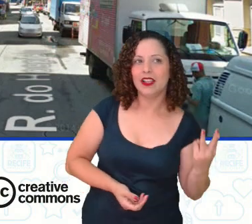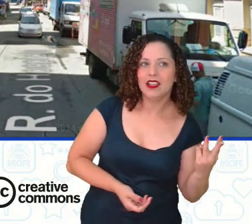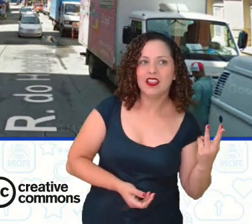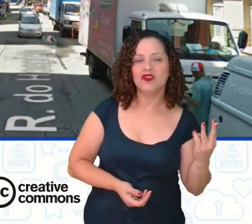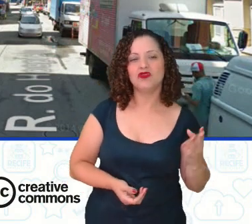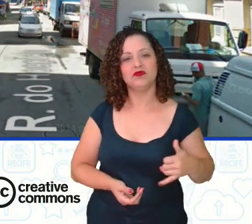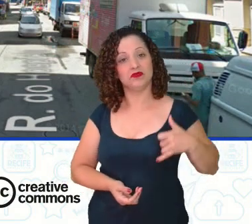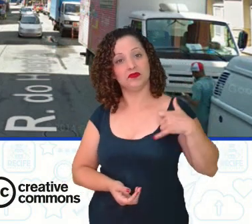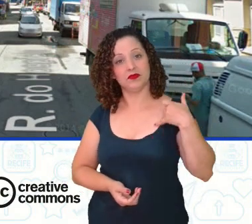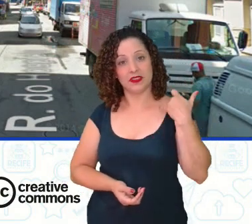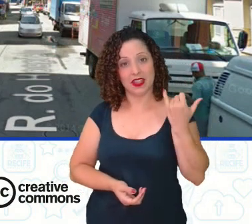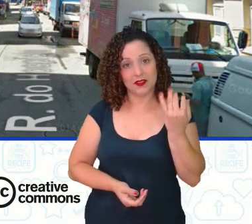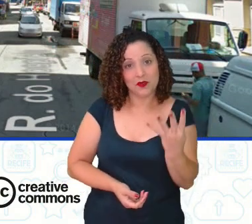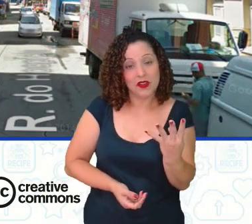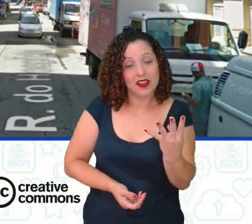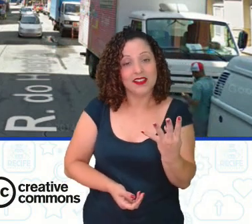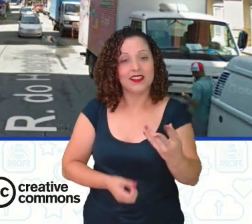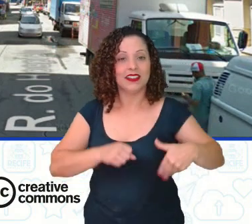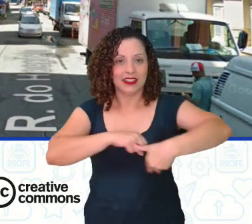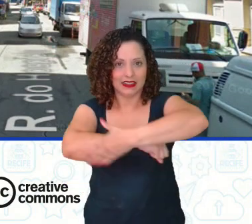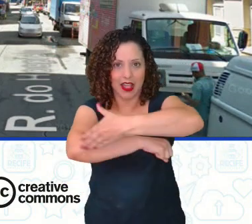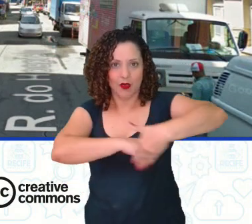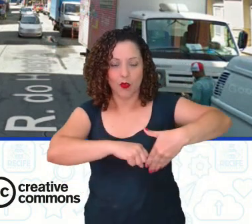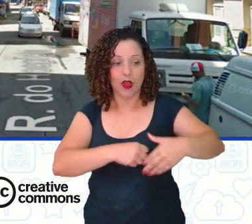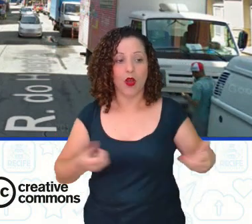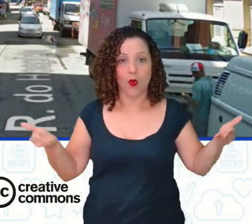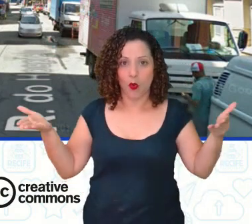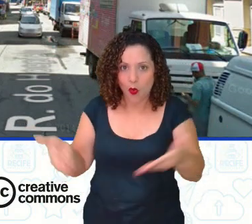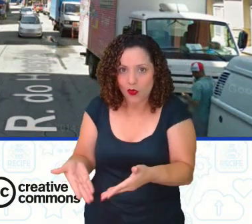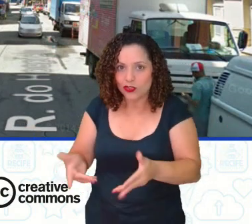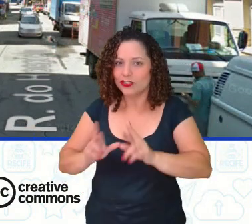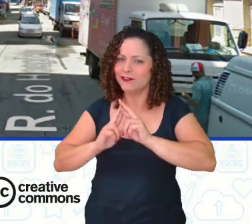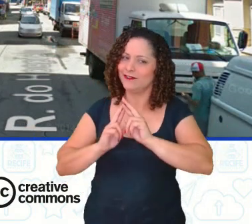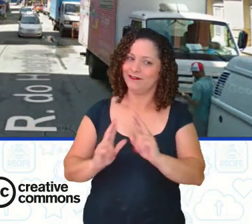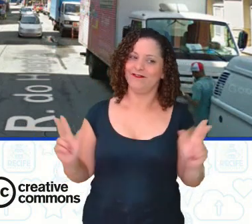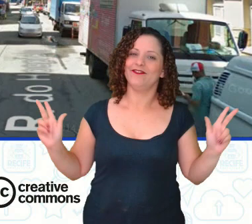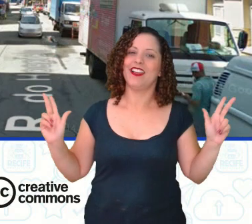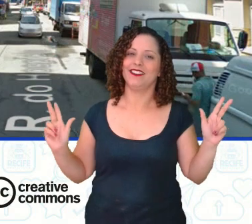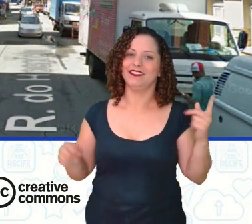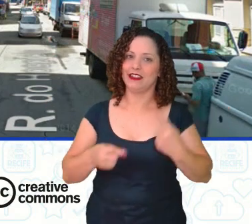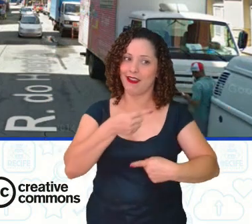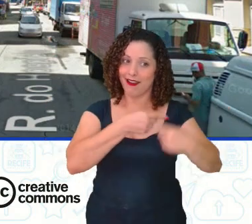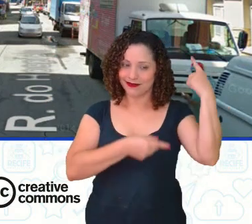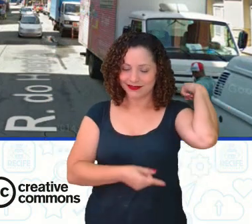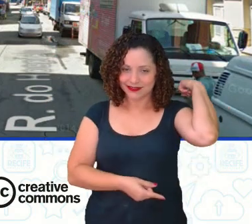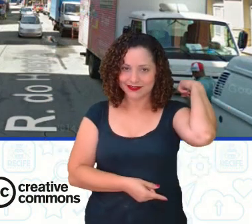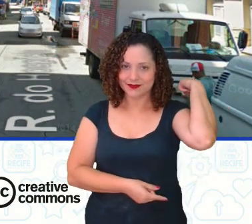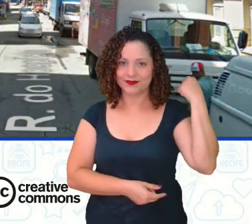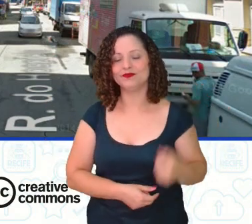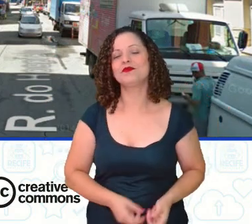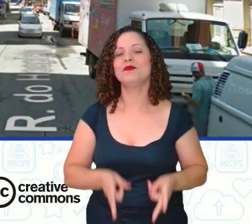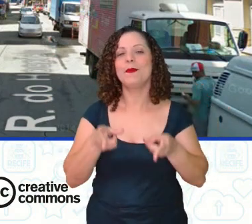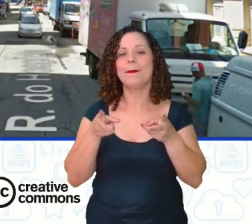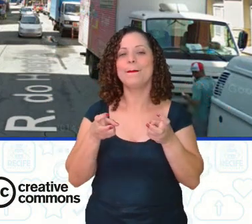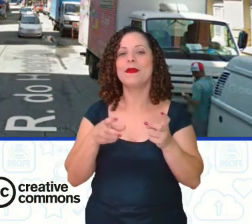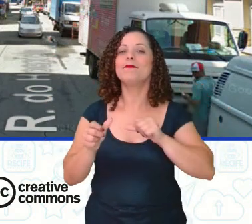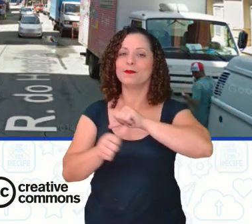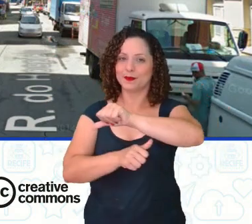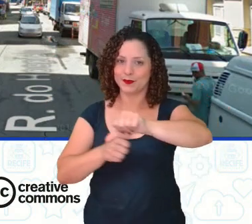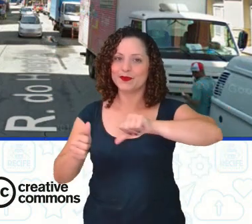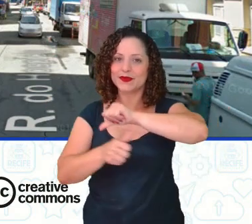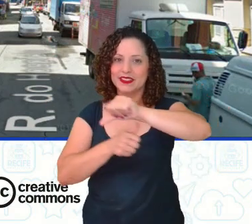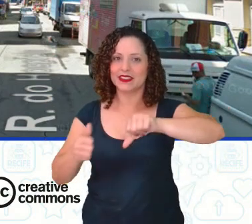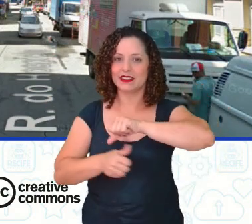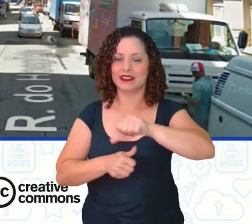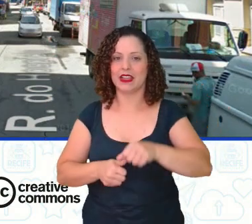de casa, e você for comparar com uma rua da sua casa hoje em dia, você já vai notar alguma mudança.